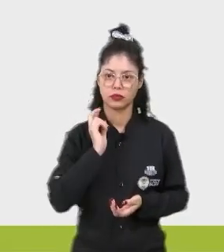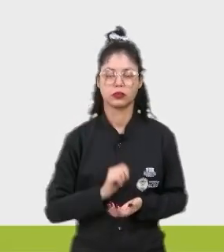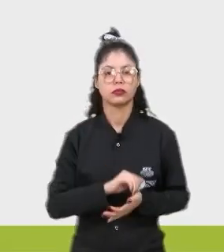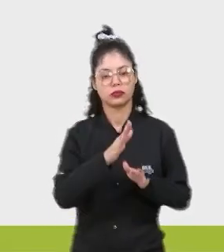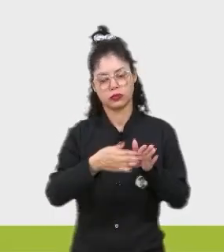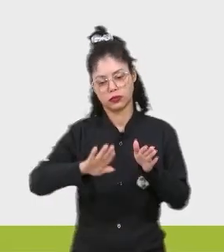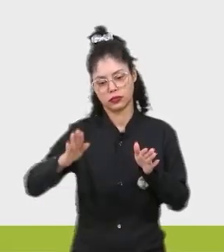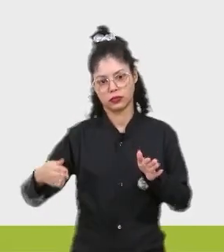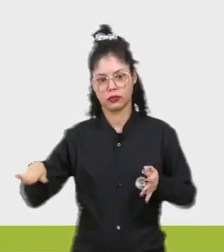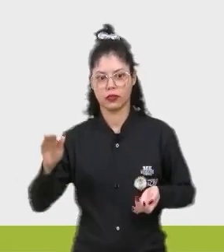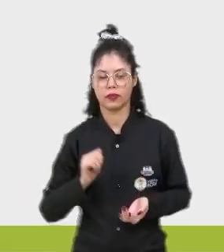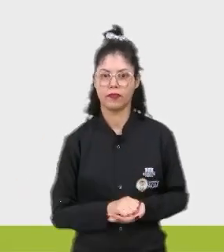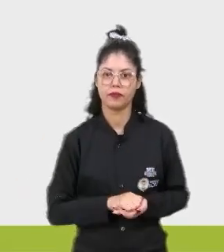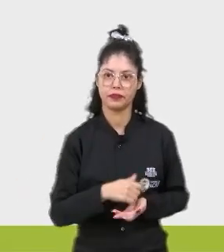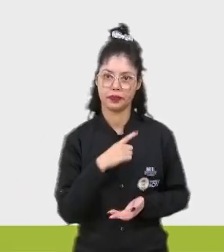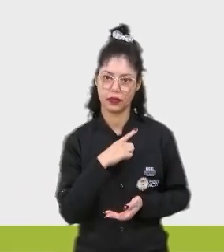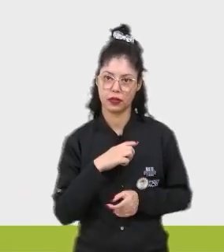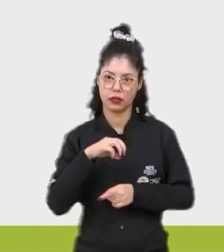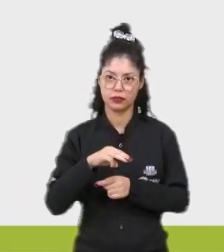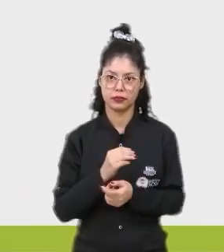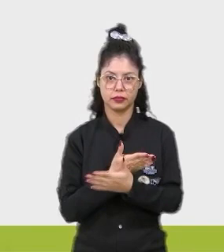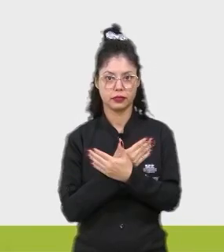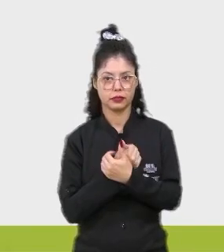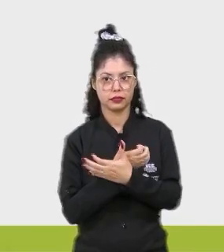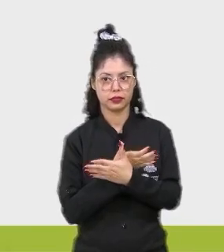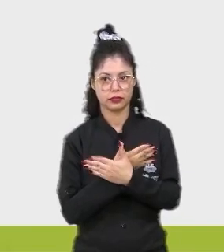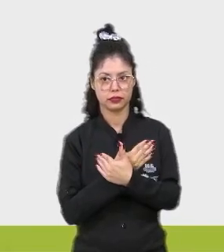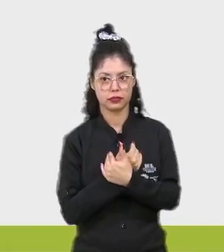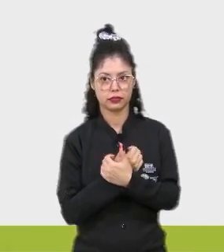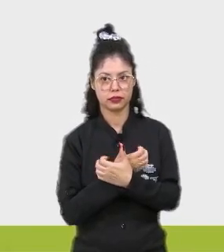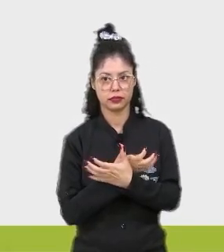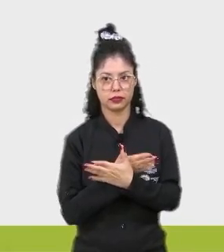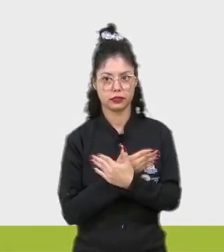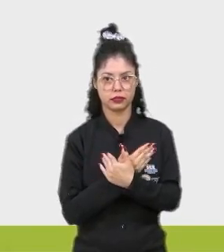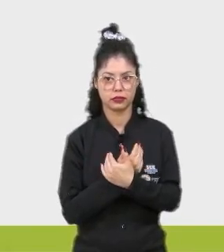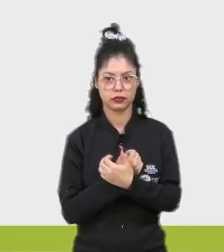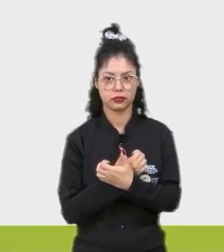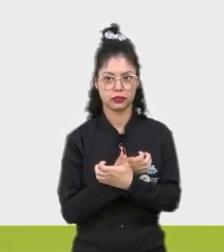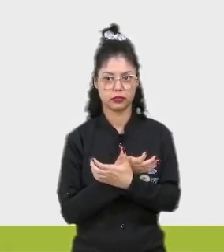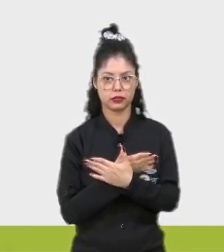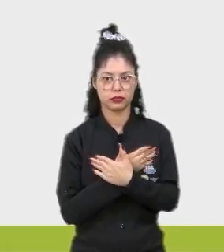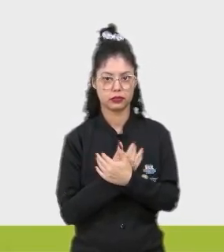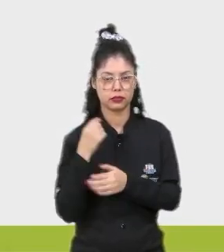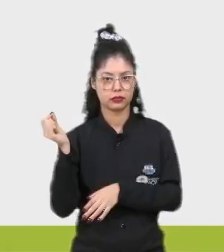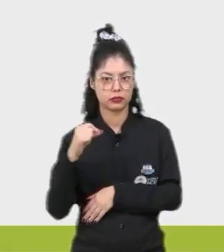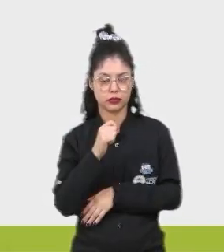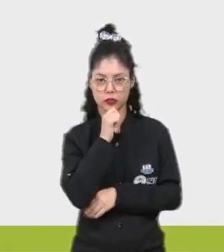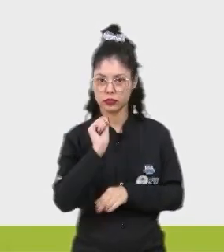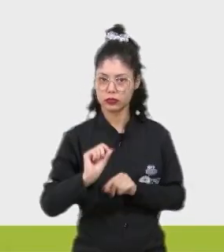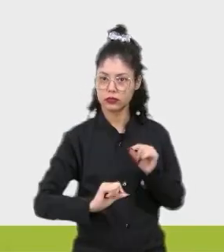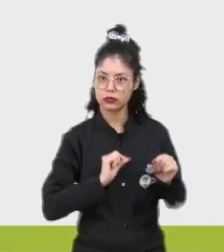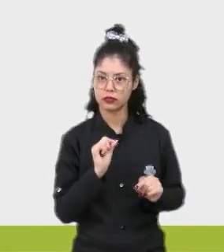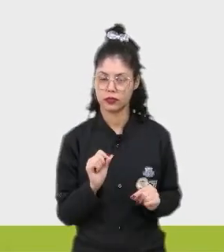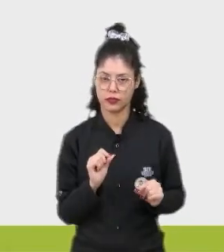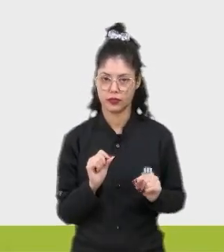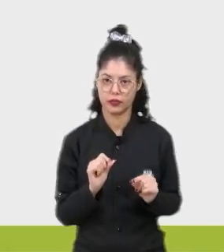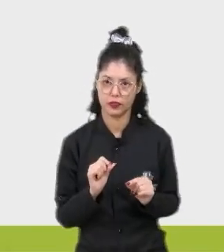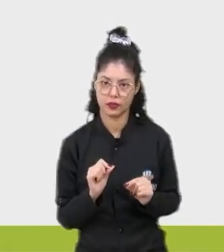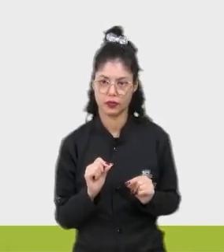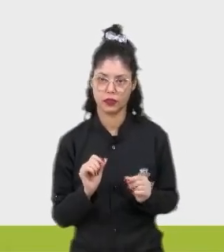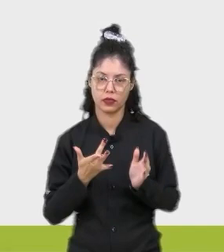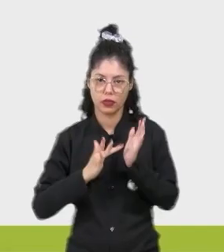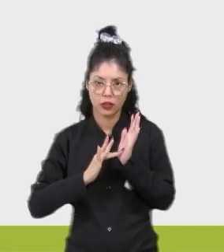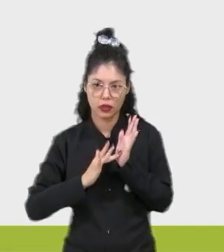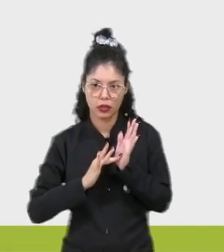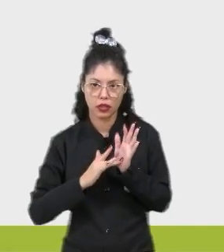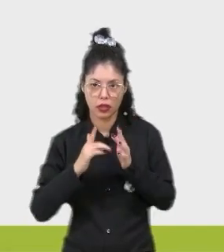onda sonora ultrassônica para a mariposa, né? Mariposa, que é um objeto, um inseto, né? Ele, ao